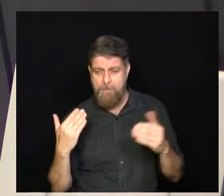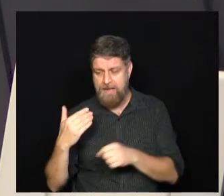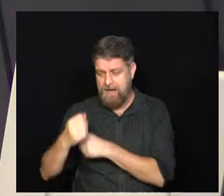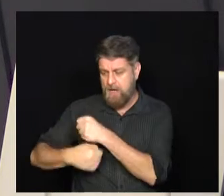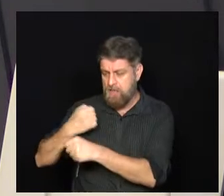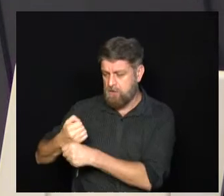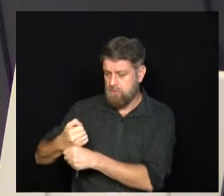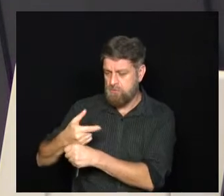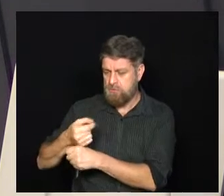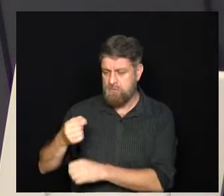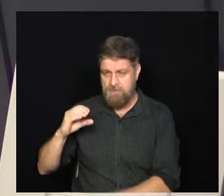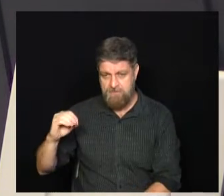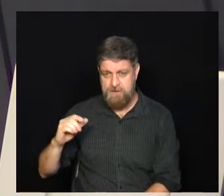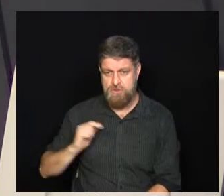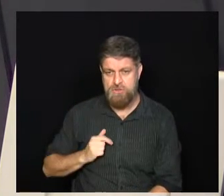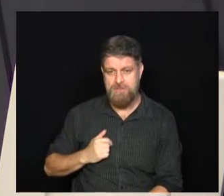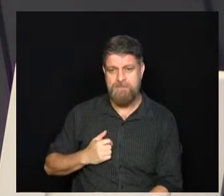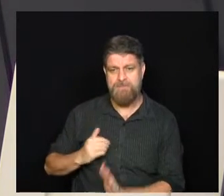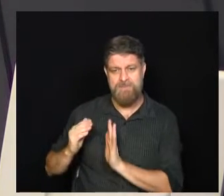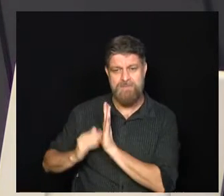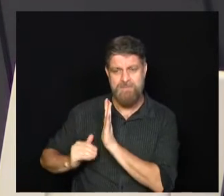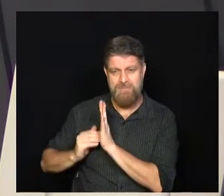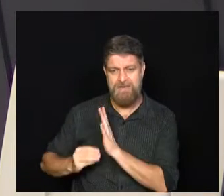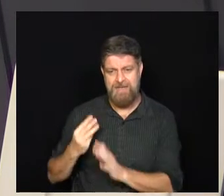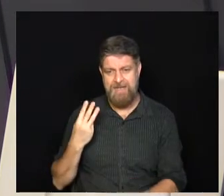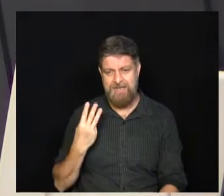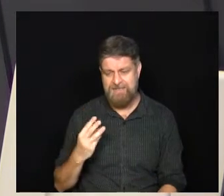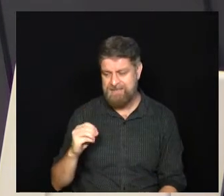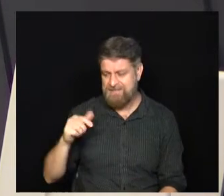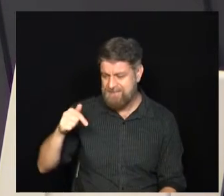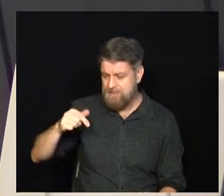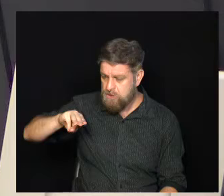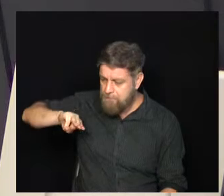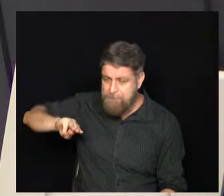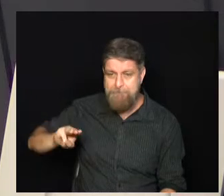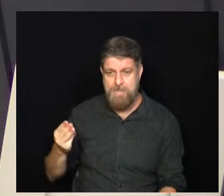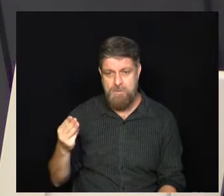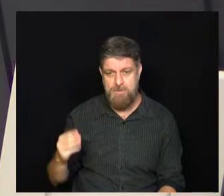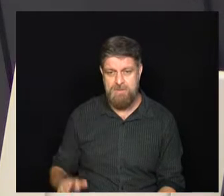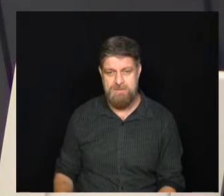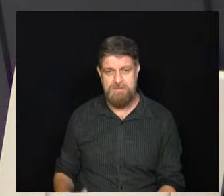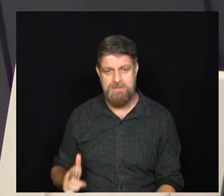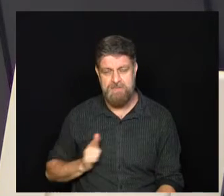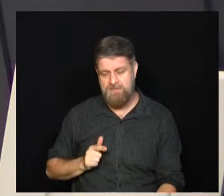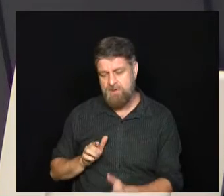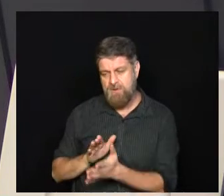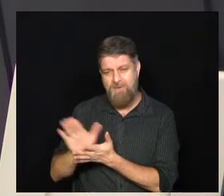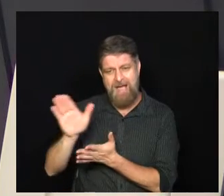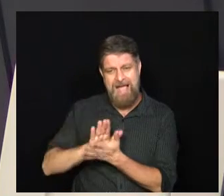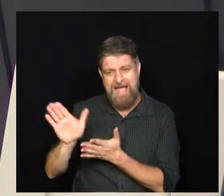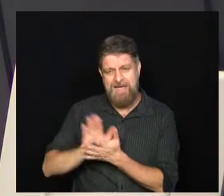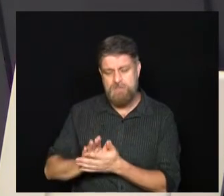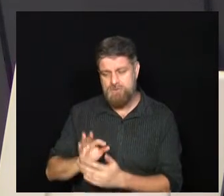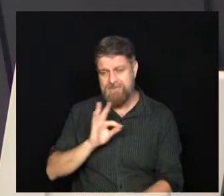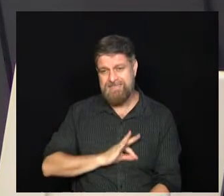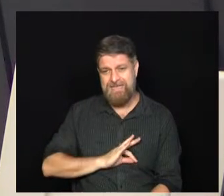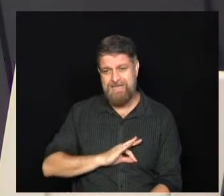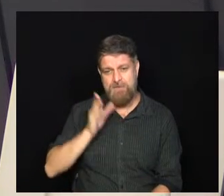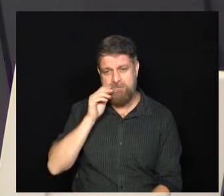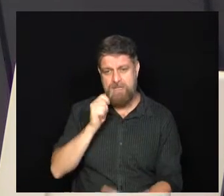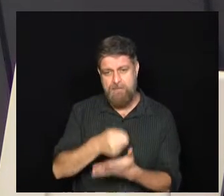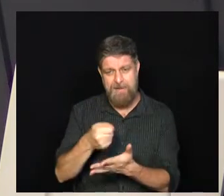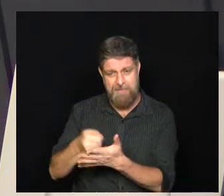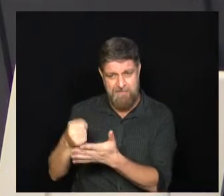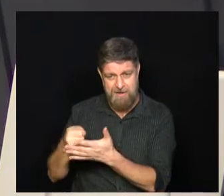as deduções eram de 307 milhões. Chegando a uma despesa de pessoal de 2.297